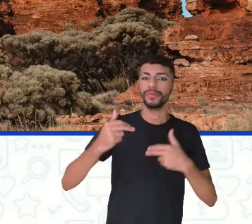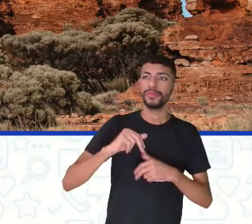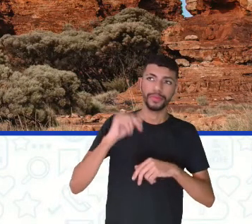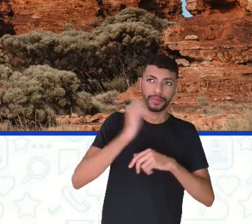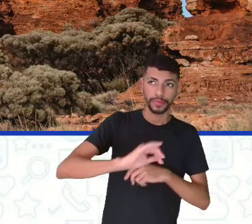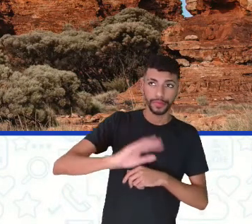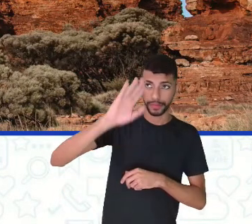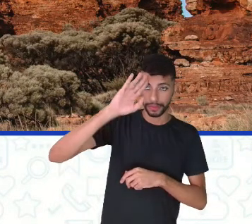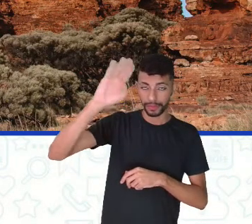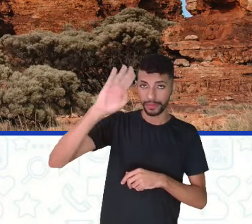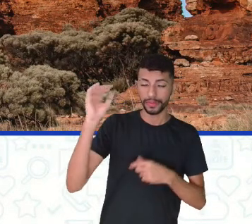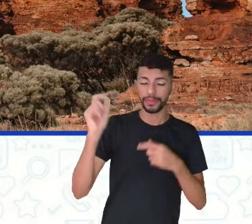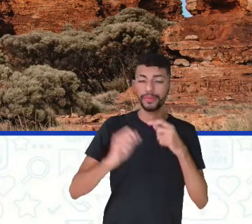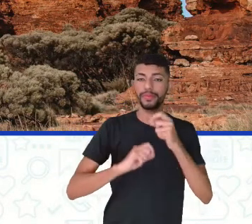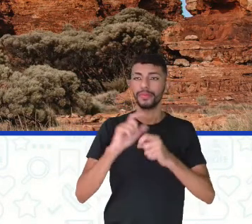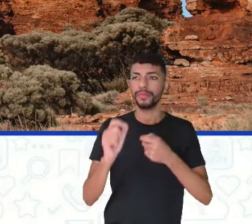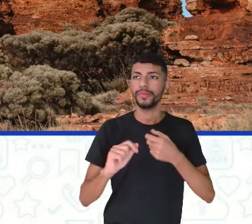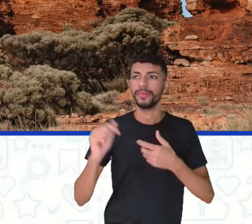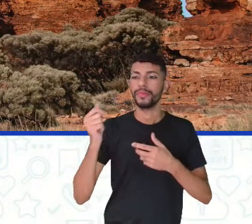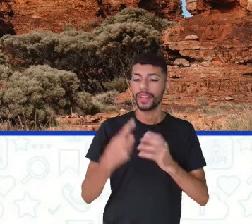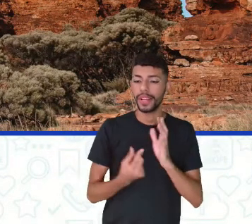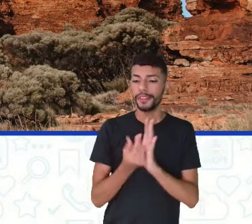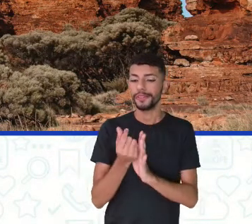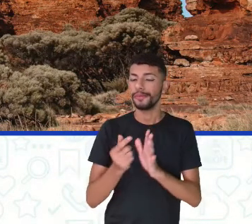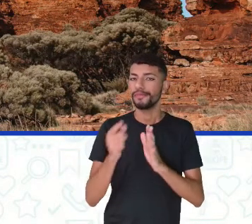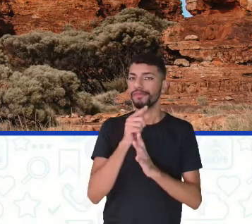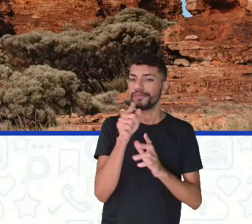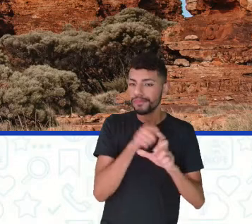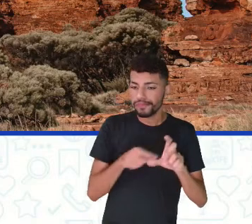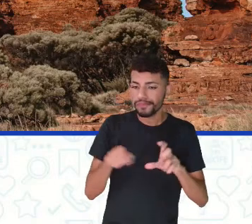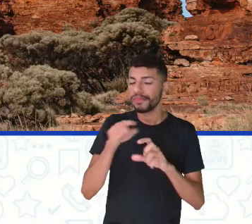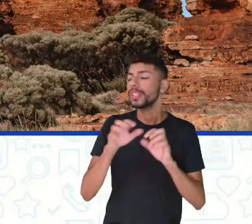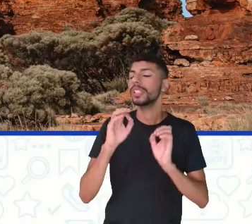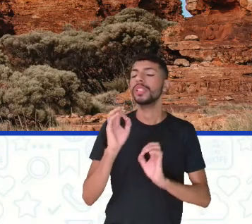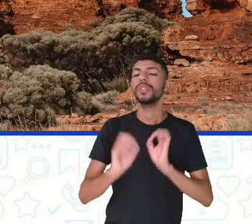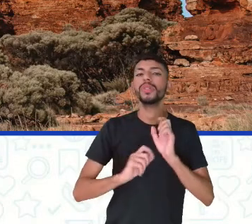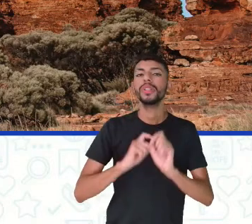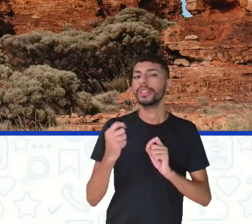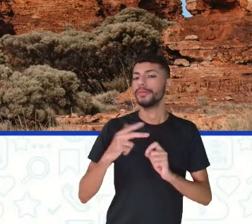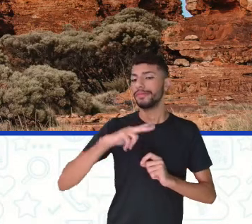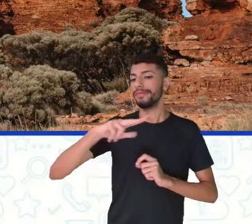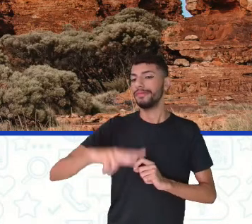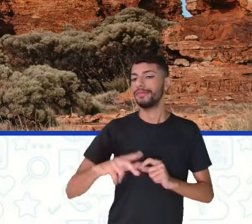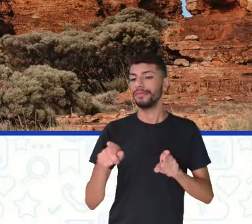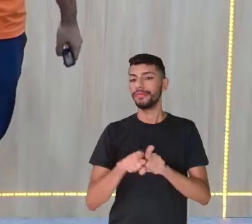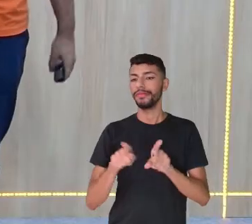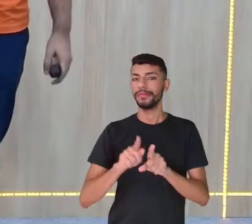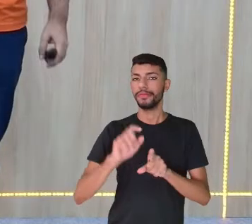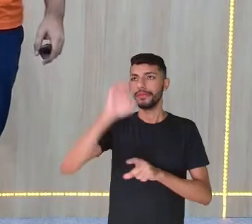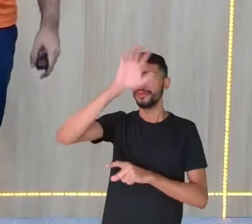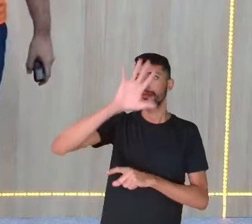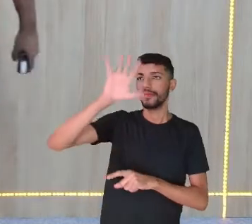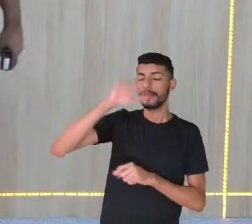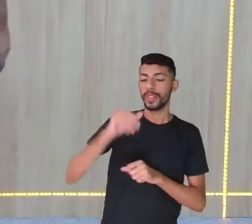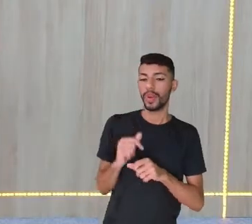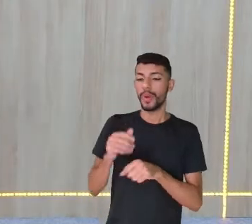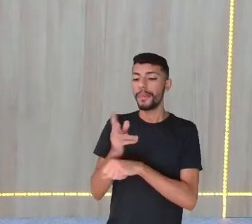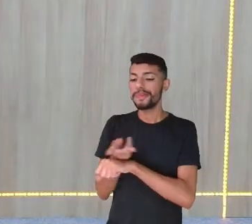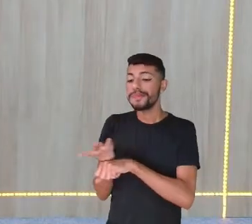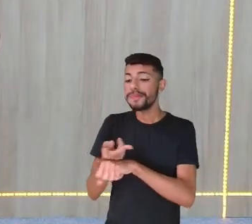econômicos. Então, quando os europeus, os portugueses saíam aí em busca, né, desses